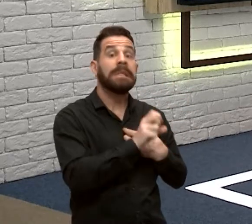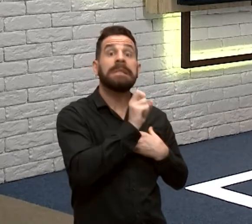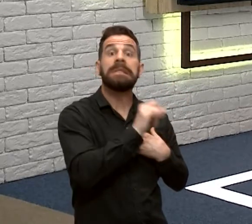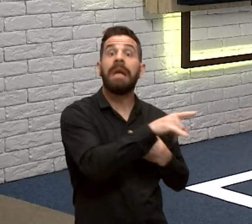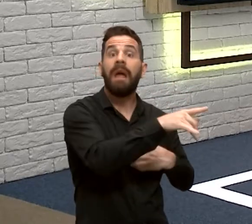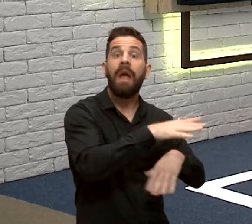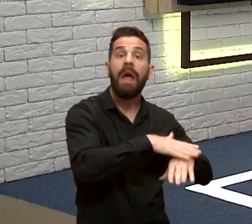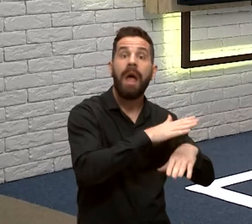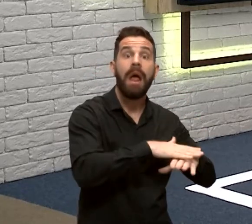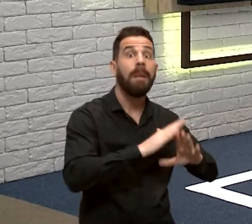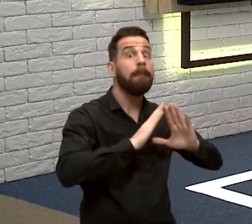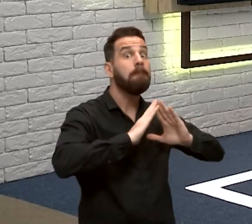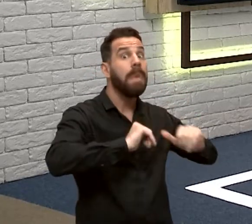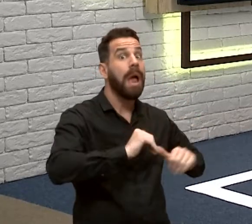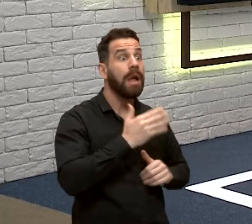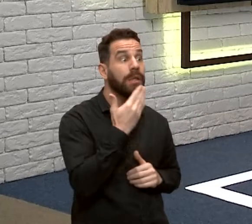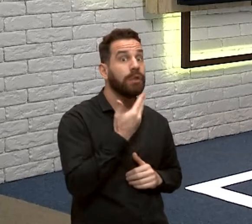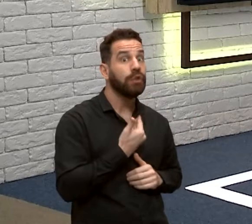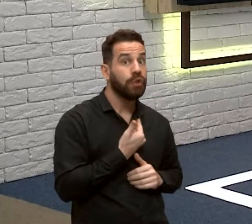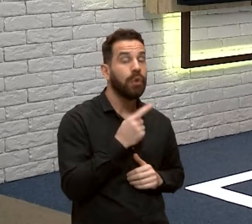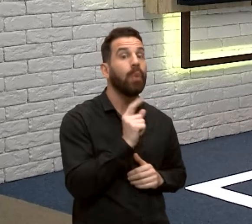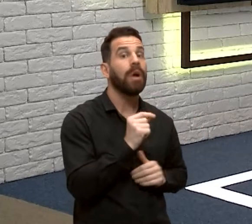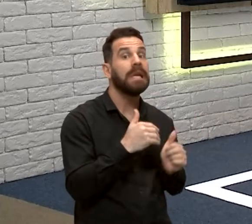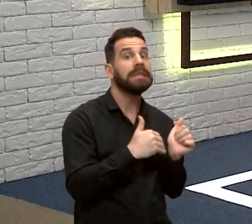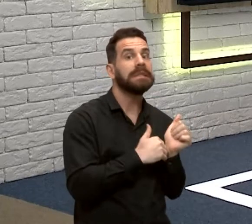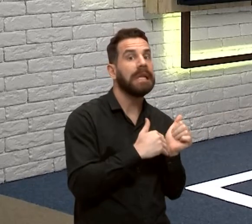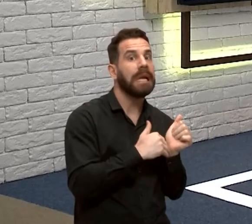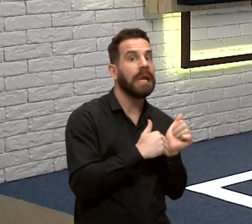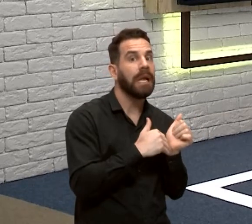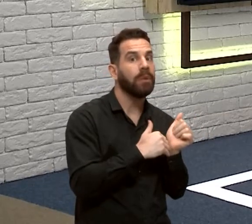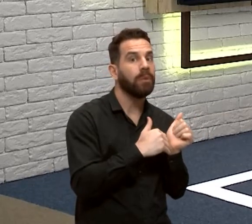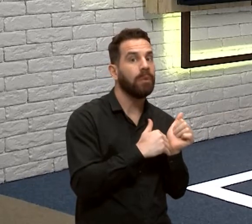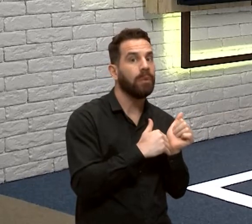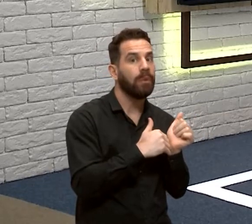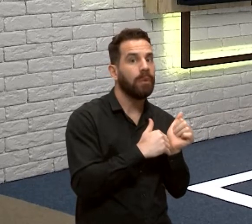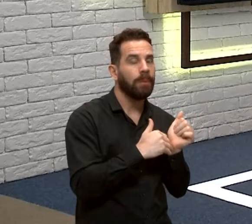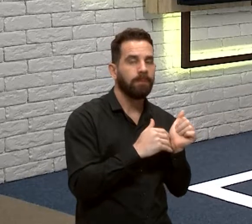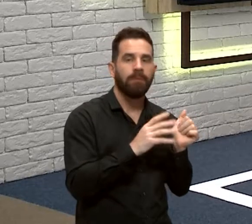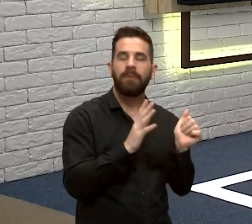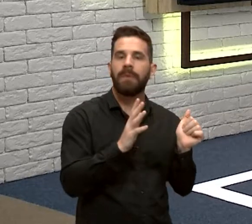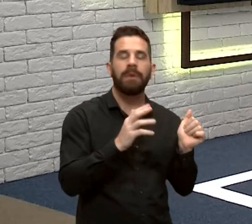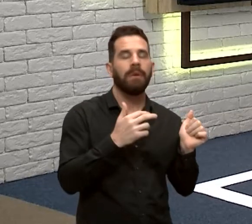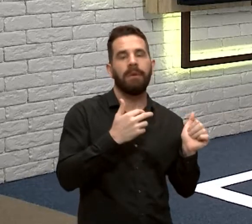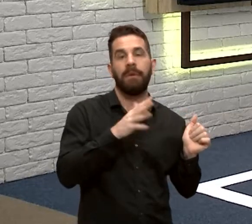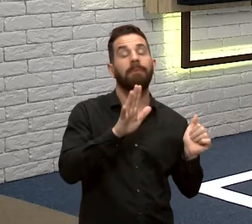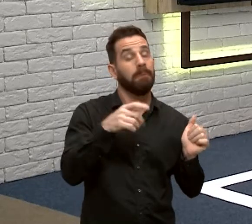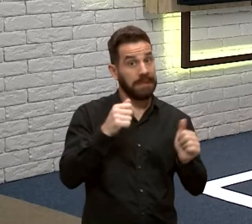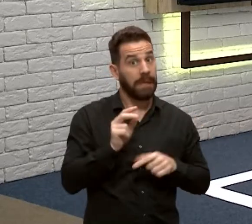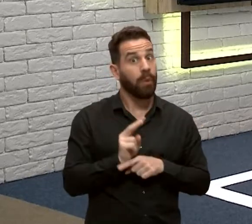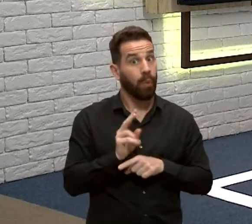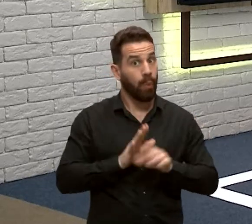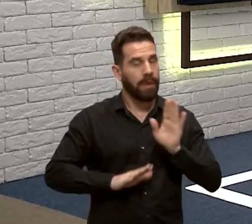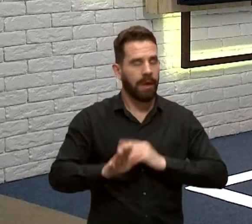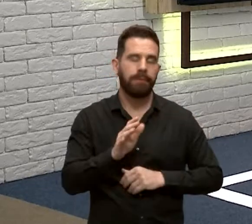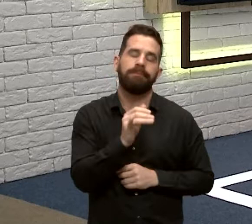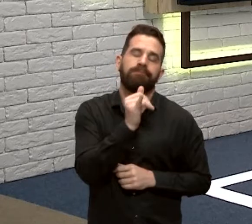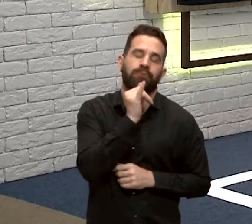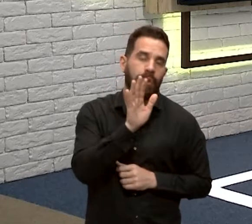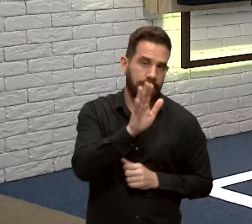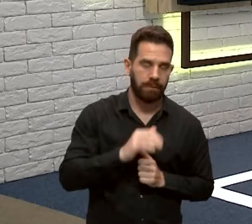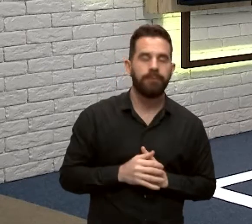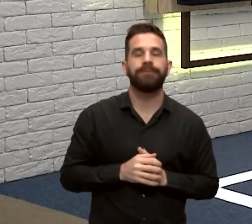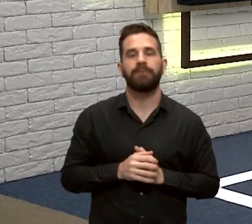em segredo, esse é outro cuidado que tem que se ter. Não se pode manter, por exemplo, um profissional que está